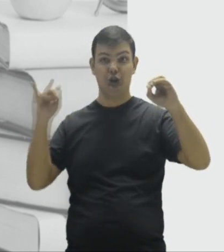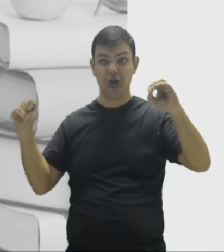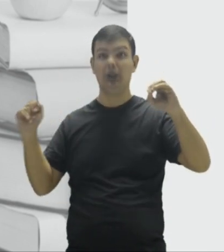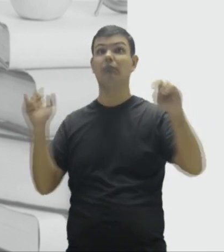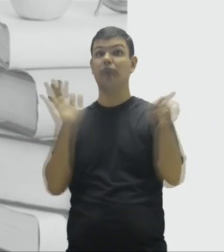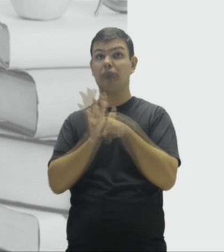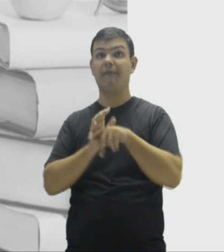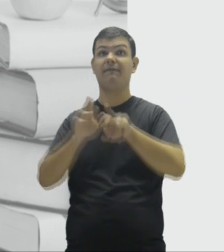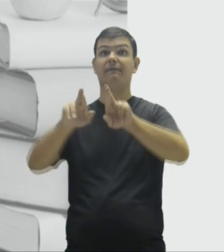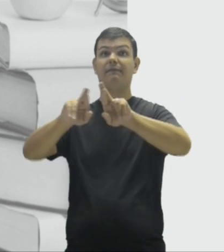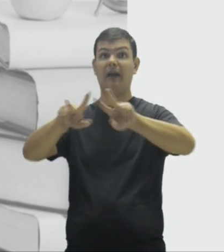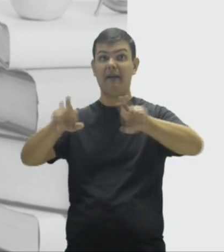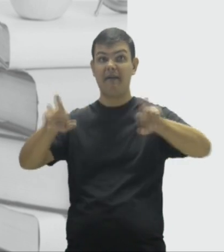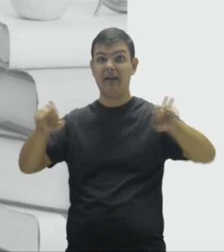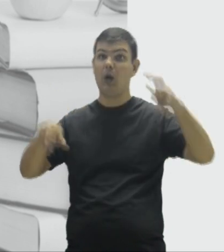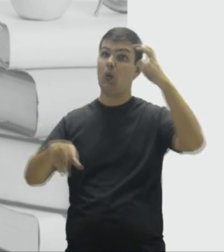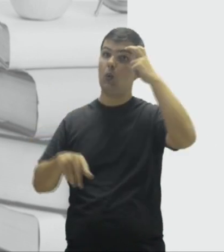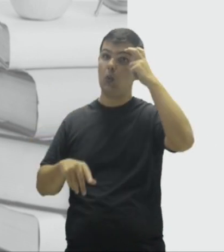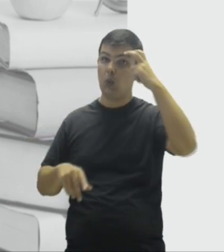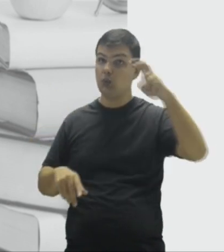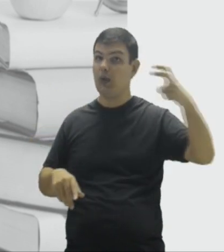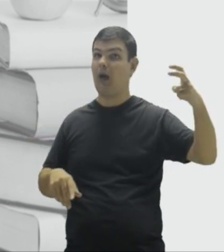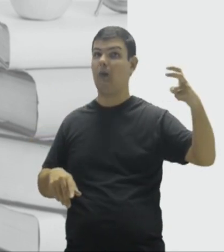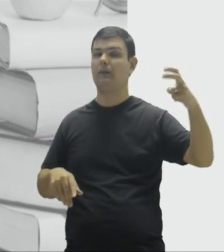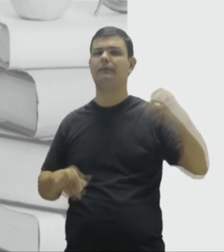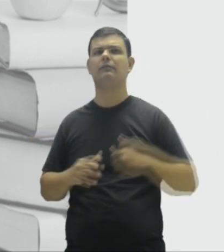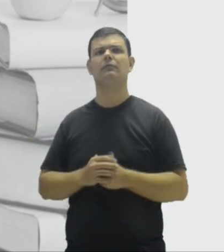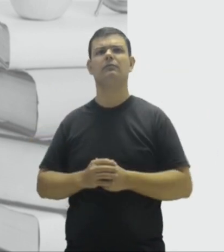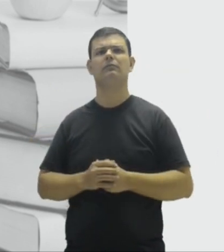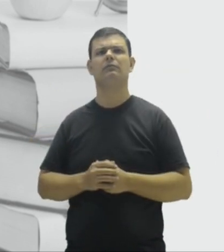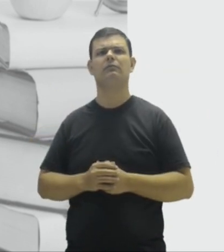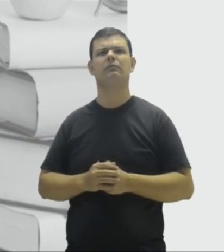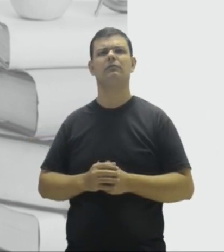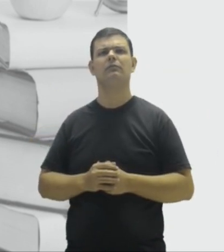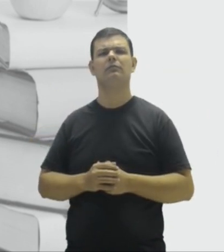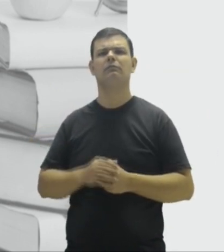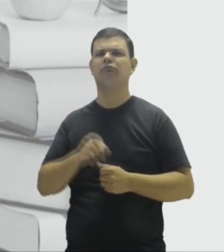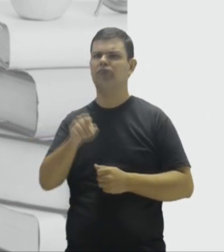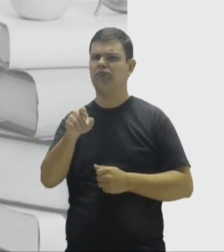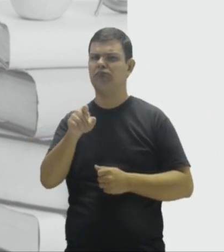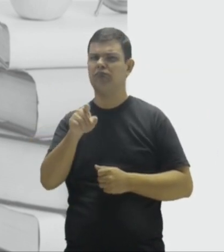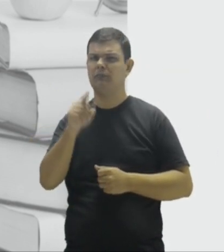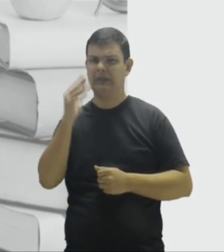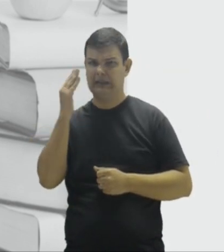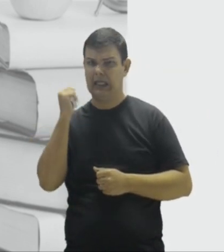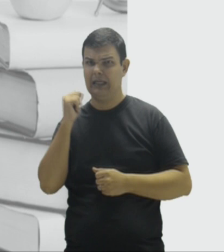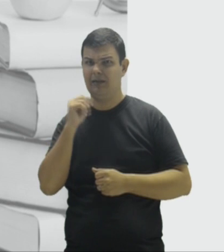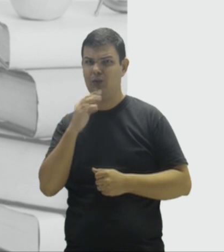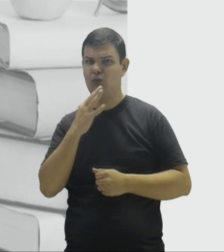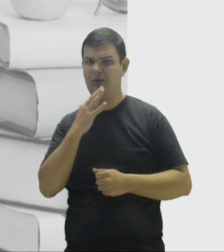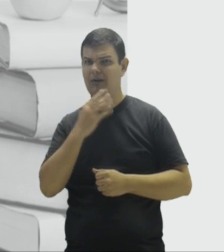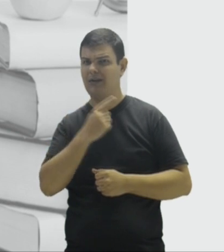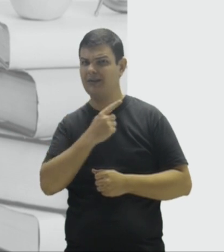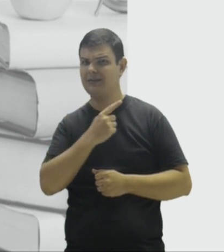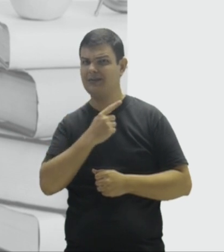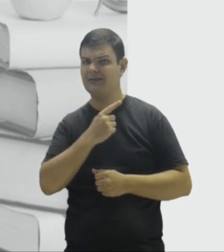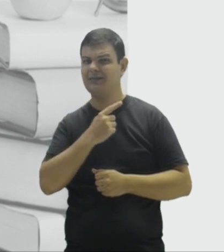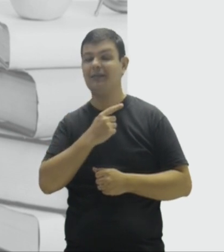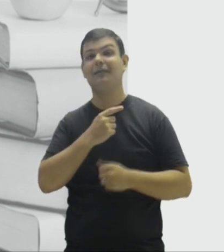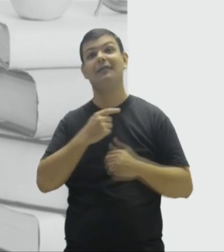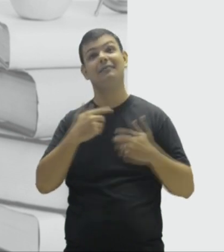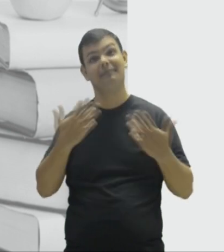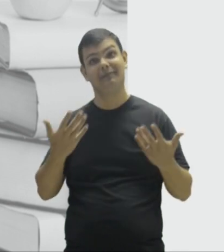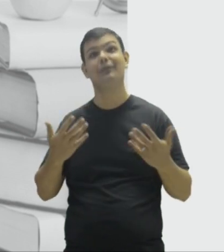da Diversidade Cultural. Professor, eu não sabia dessa data, pois anote. Inclusive desse ano já até